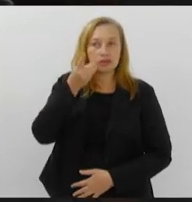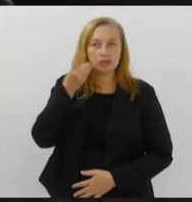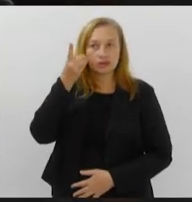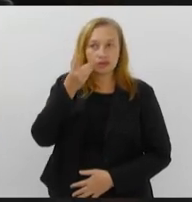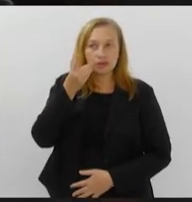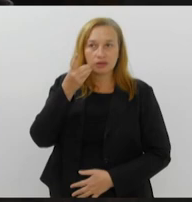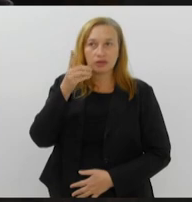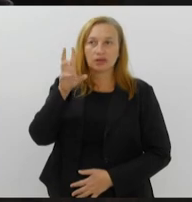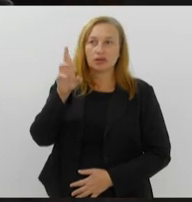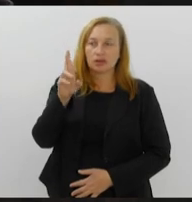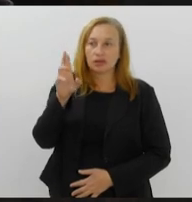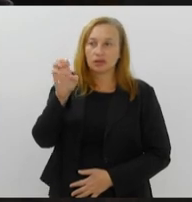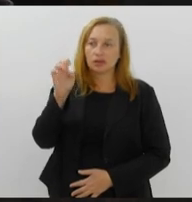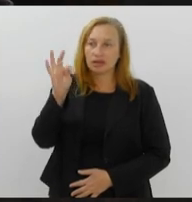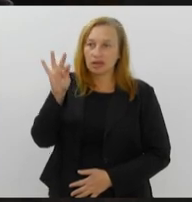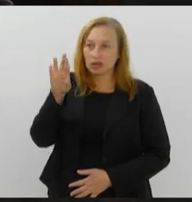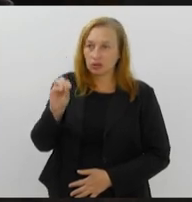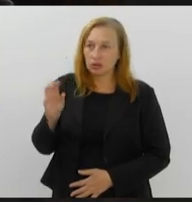Deputado Renato Miranda.